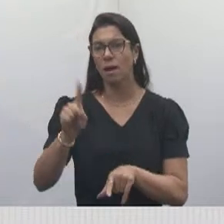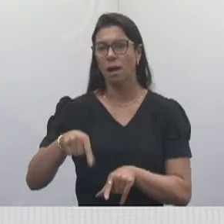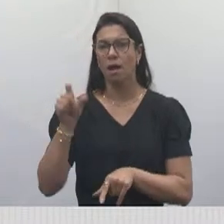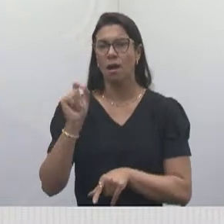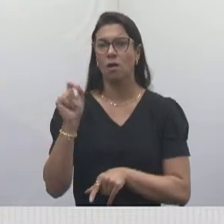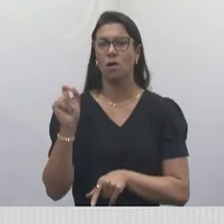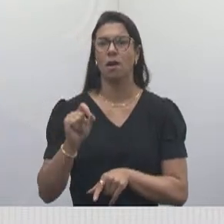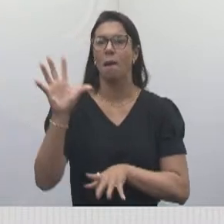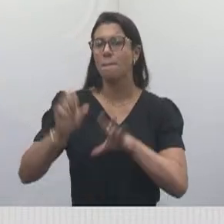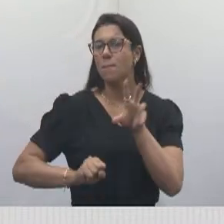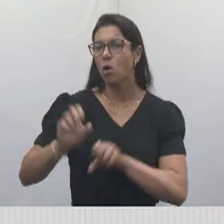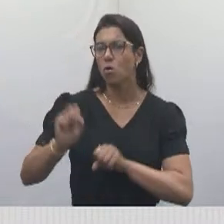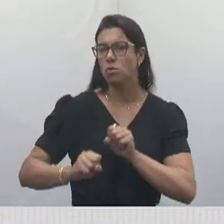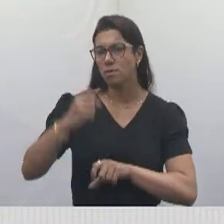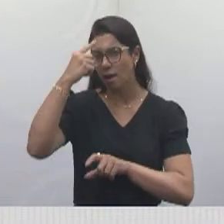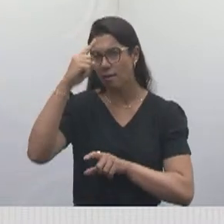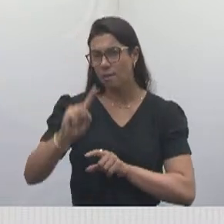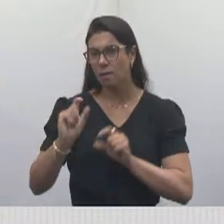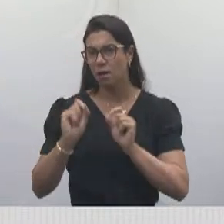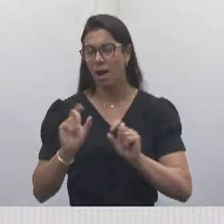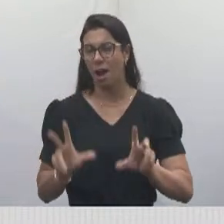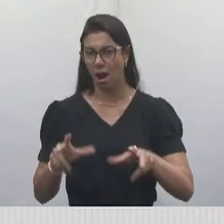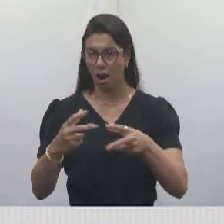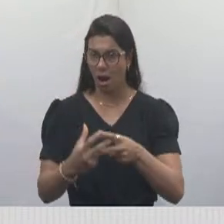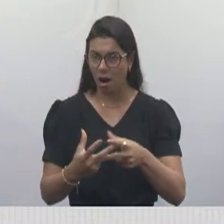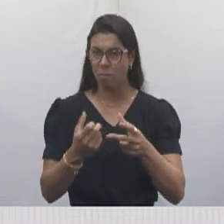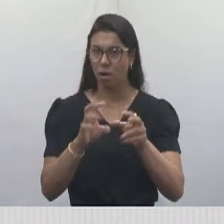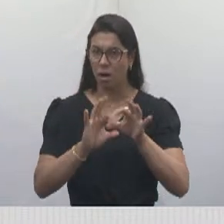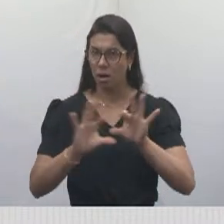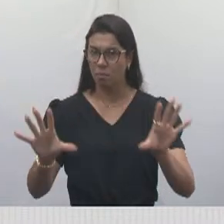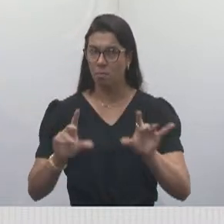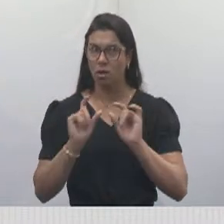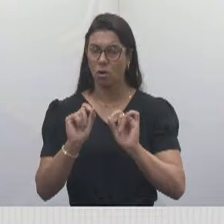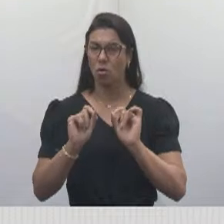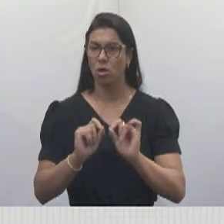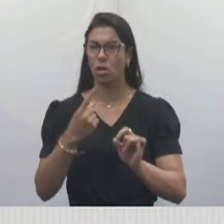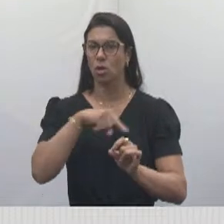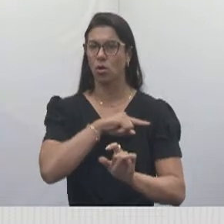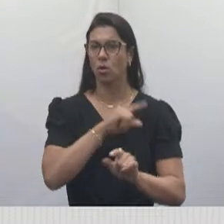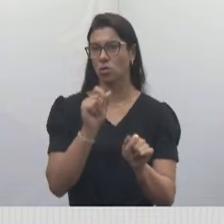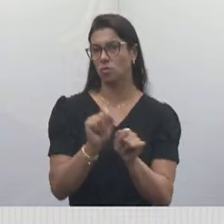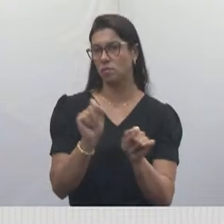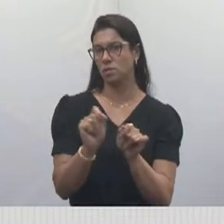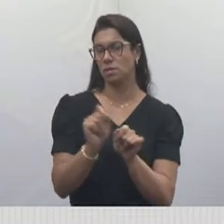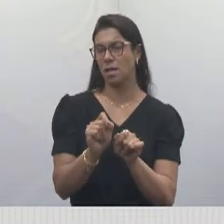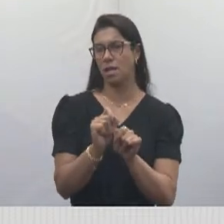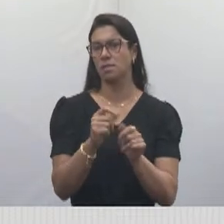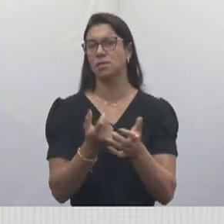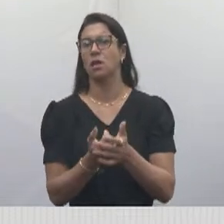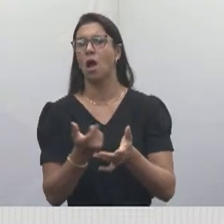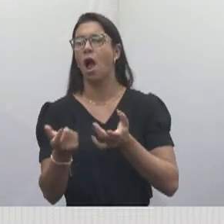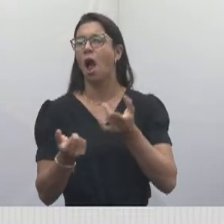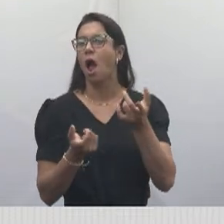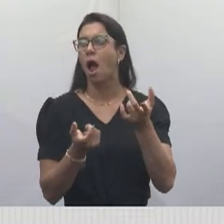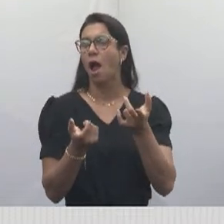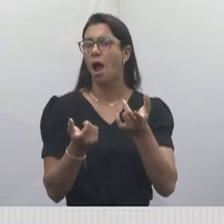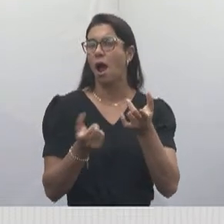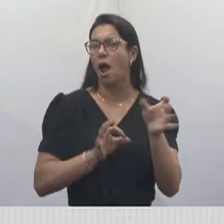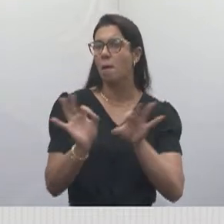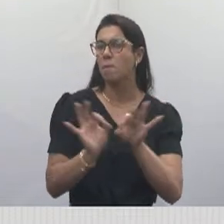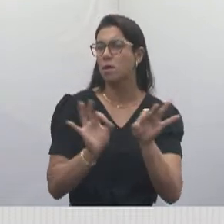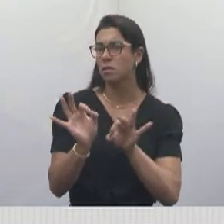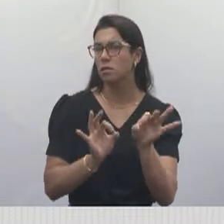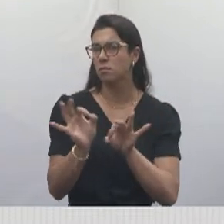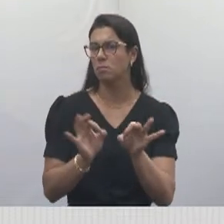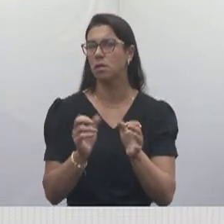eles buscam o ideal. Olha, a Câmara Municipal autorizou que nós fizéssemos um remanejamento de até 20% da receita corrente líquida. Isso